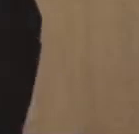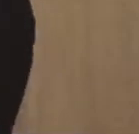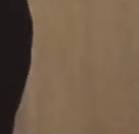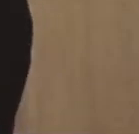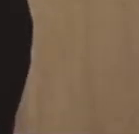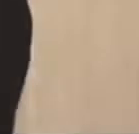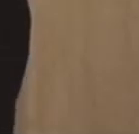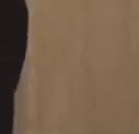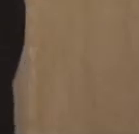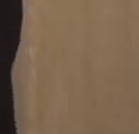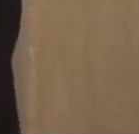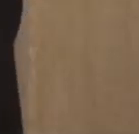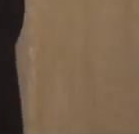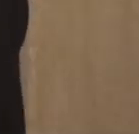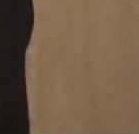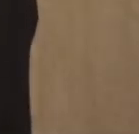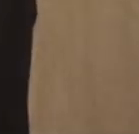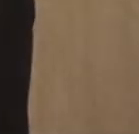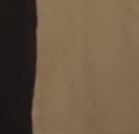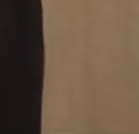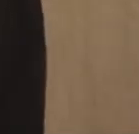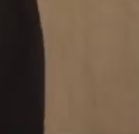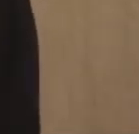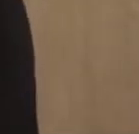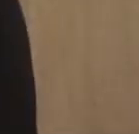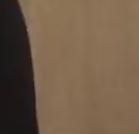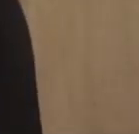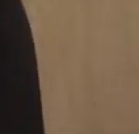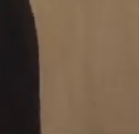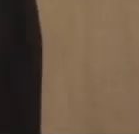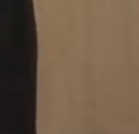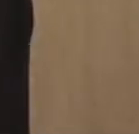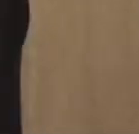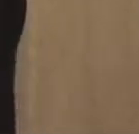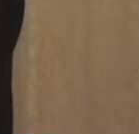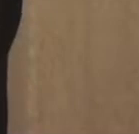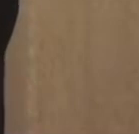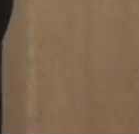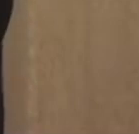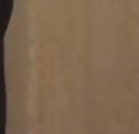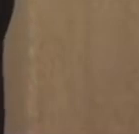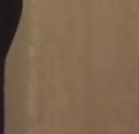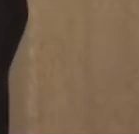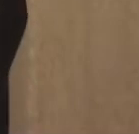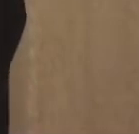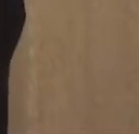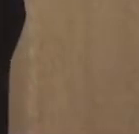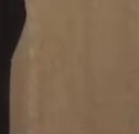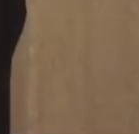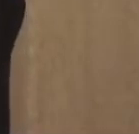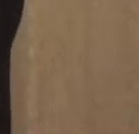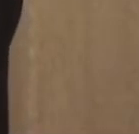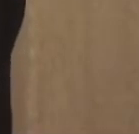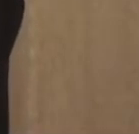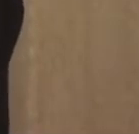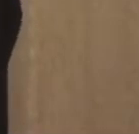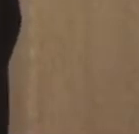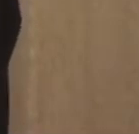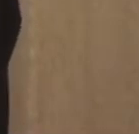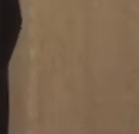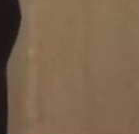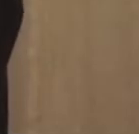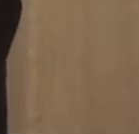diretoria da Cooperativa Habitacional Coabitare, onde eu sou o diretor-presidente, e venho até essa casa para